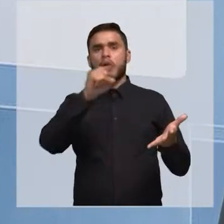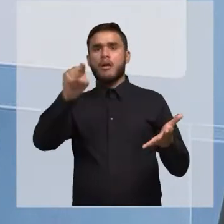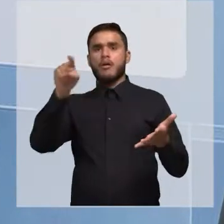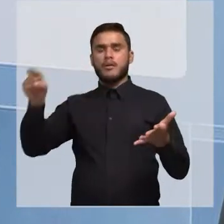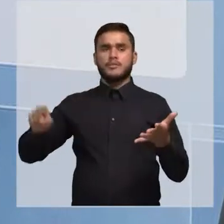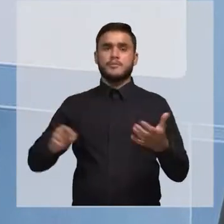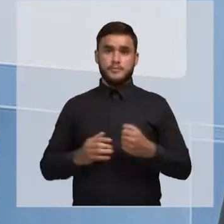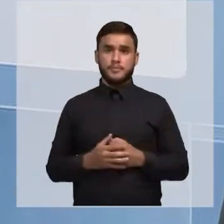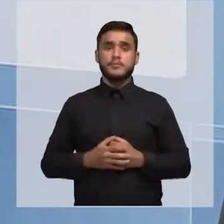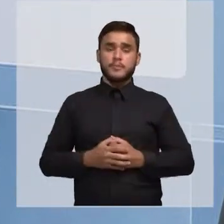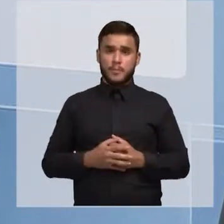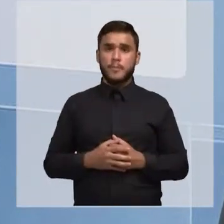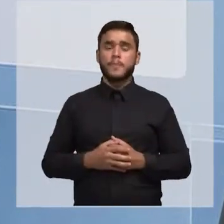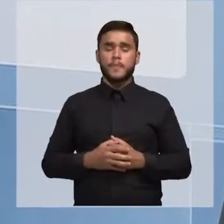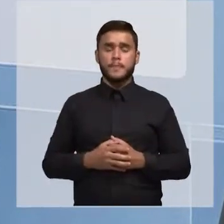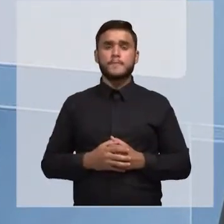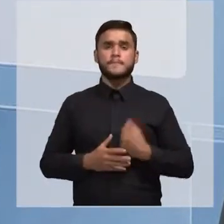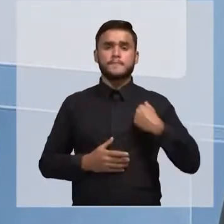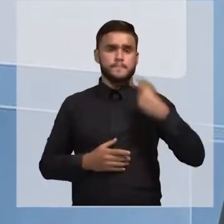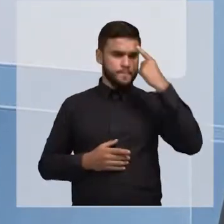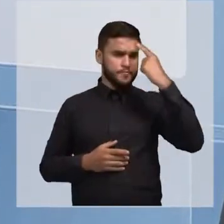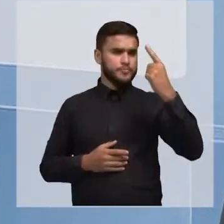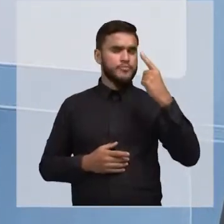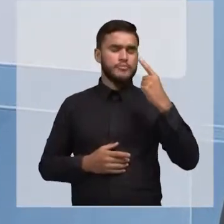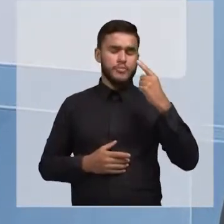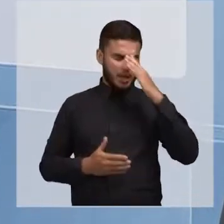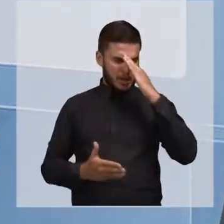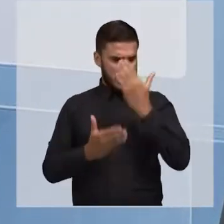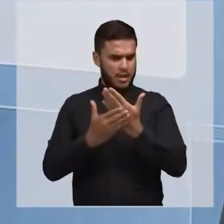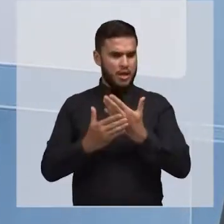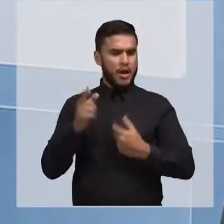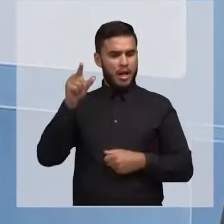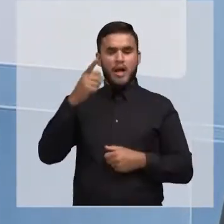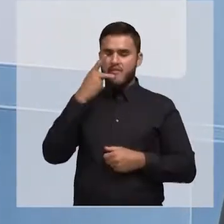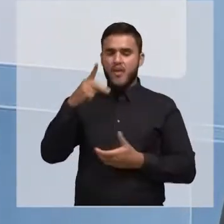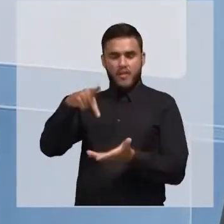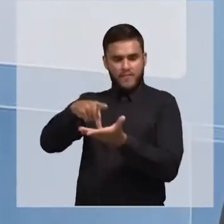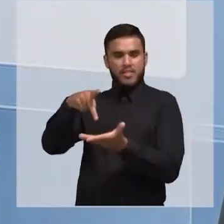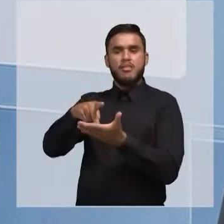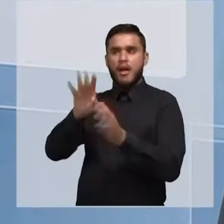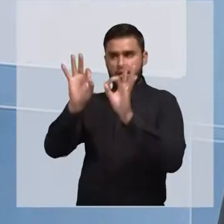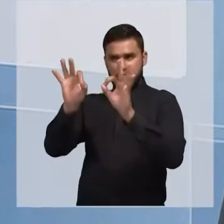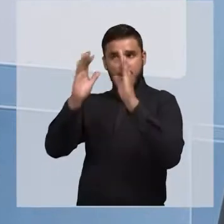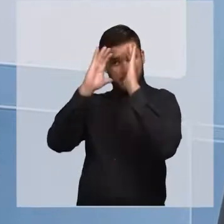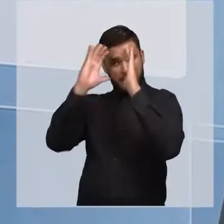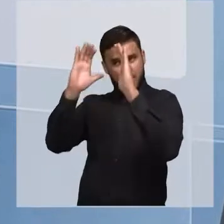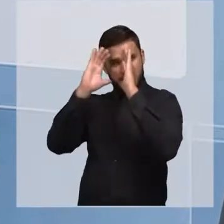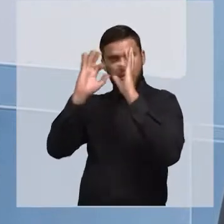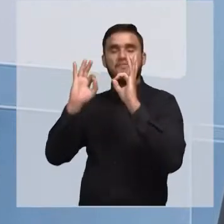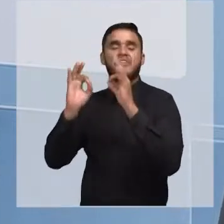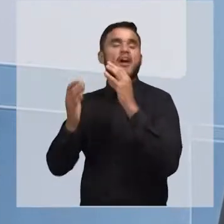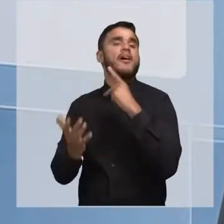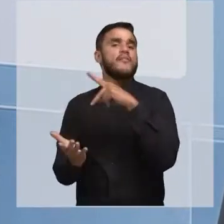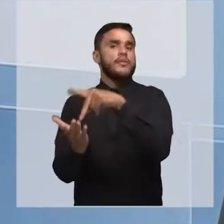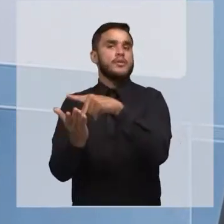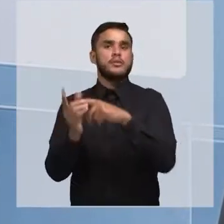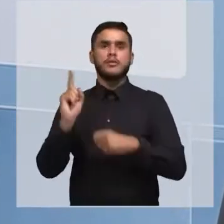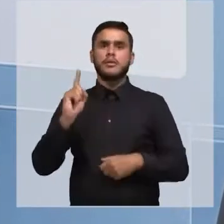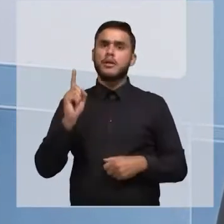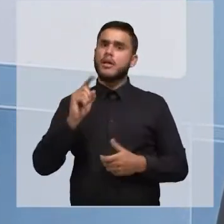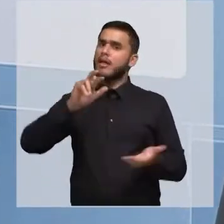fazem com que a gente acredite que eles estão falando a verdade quando não é. E eles fazem isso